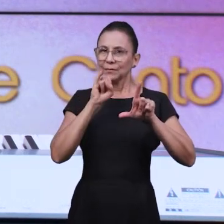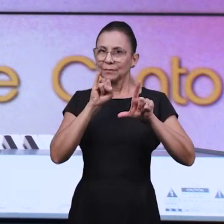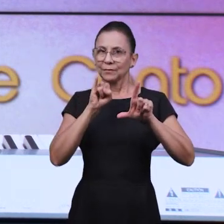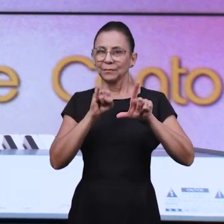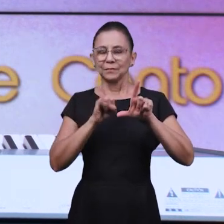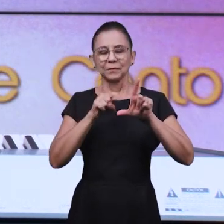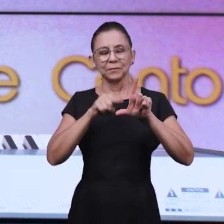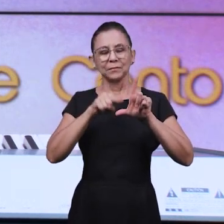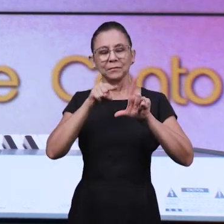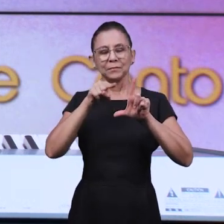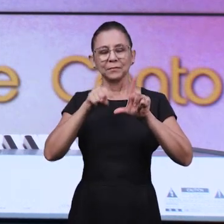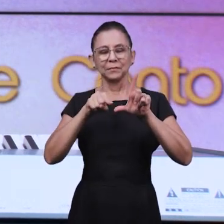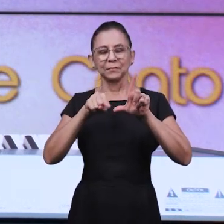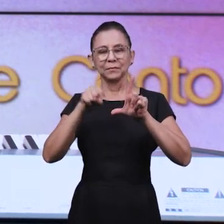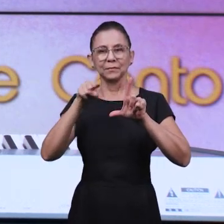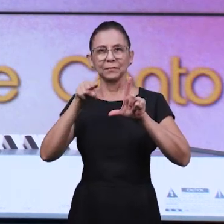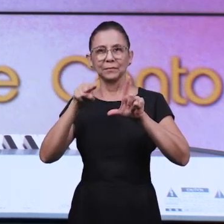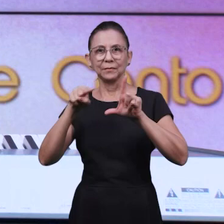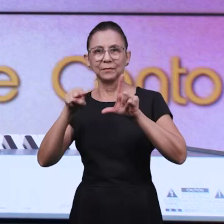Inspirou.